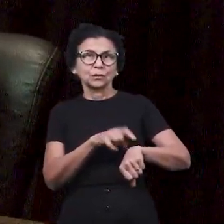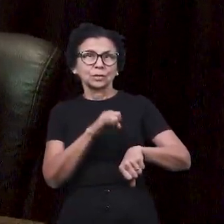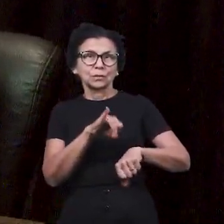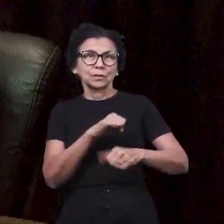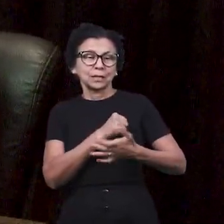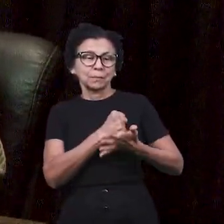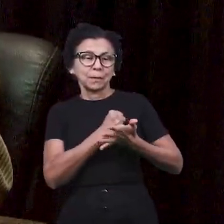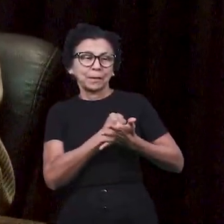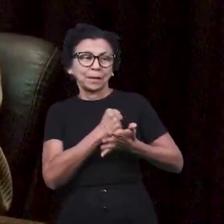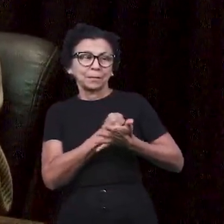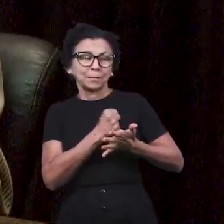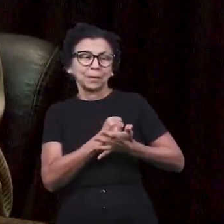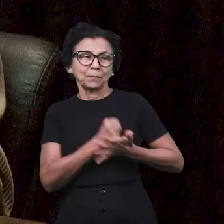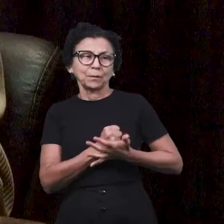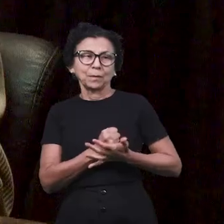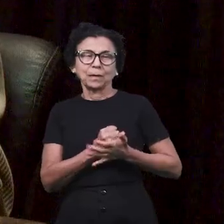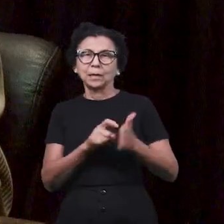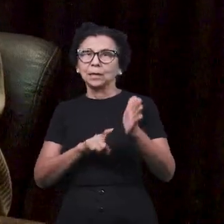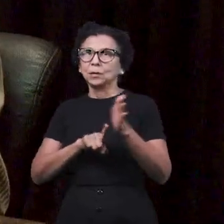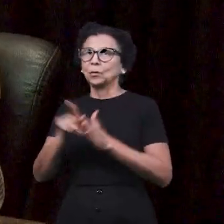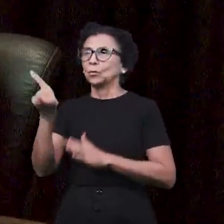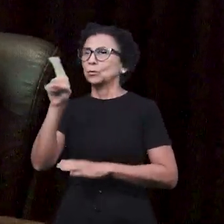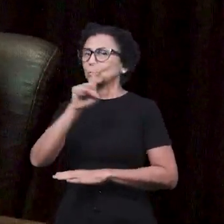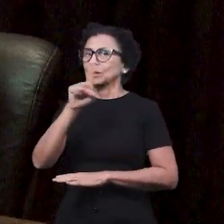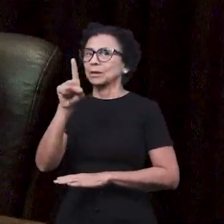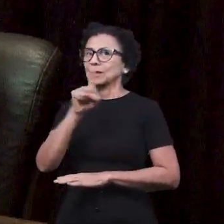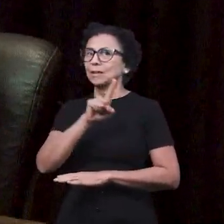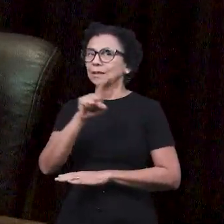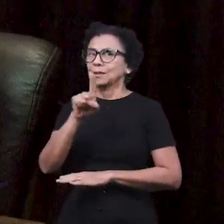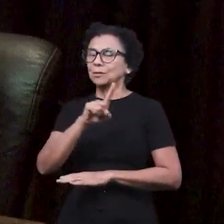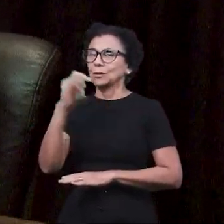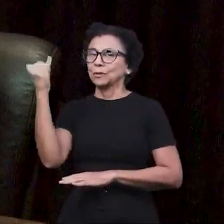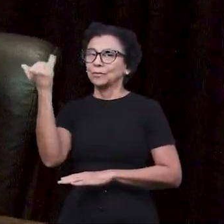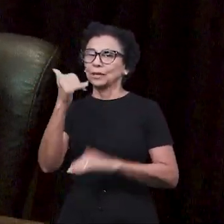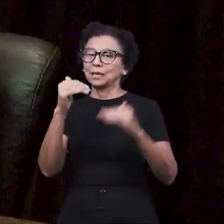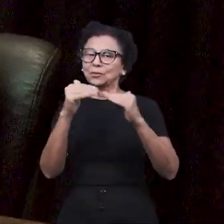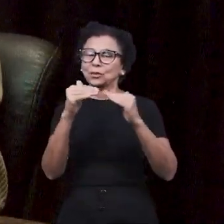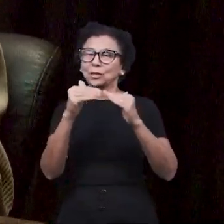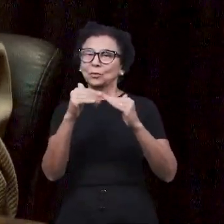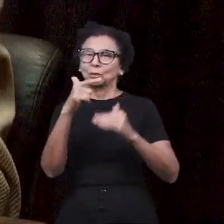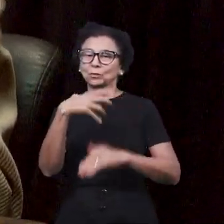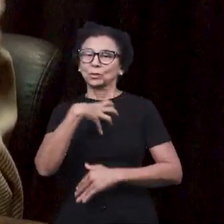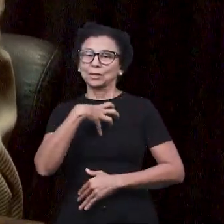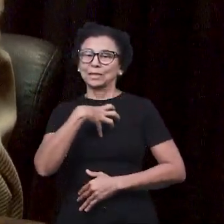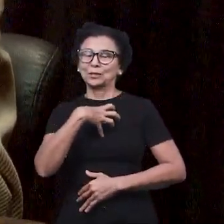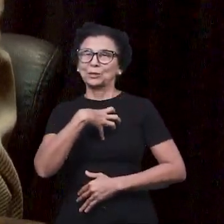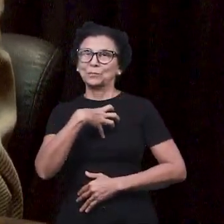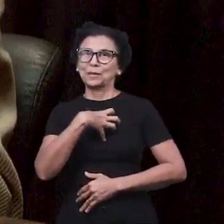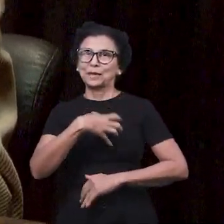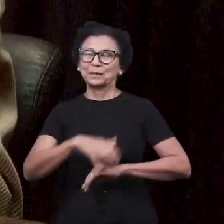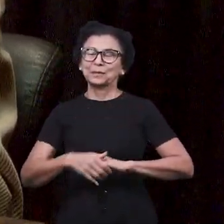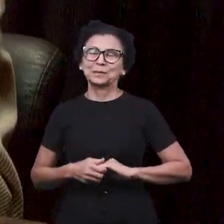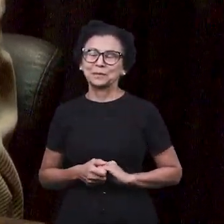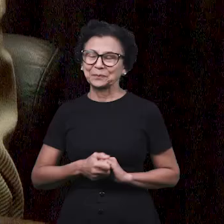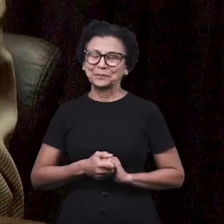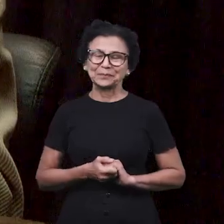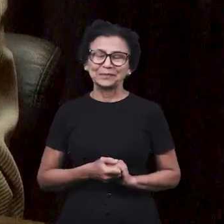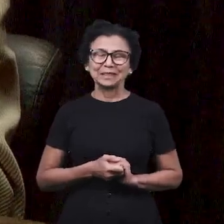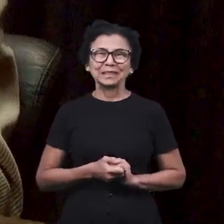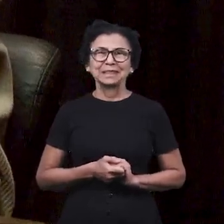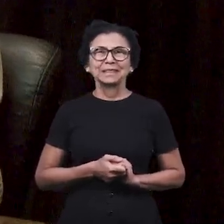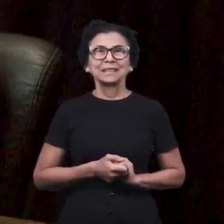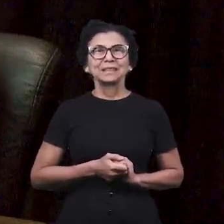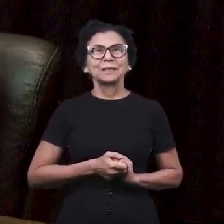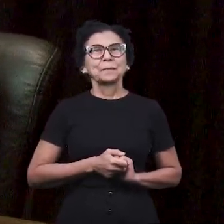consulta, porque senão o Senhor vai falar de acordo com o seu Com o coração. coração. Está lá em Ezequiel capítulo 14.